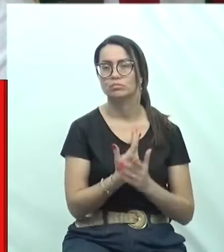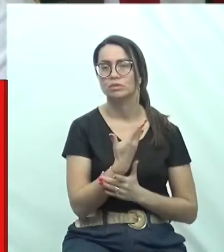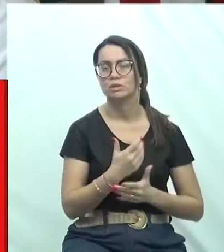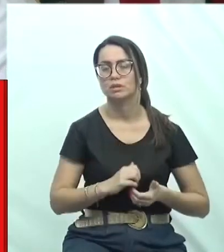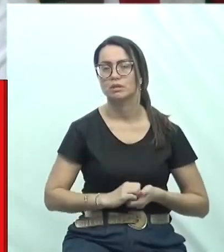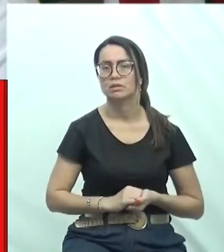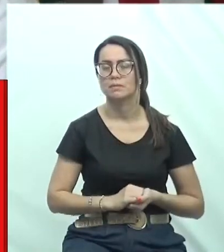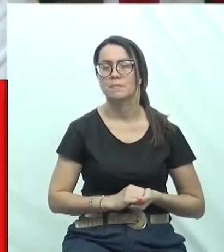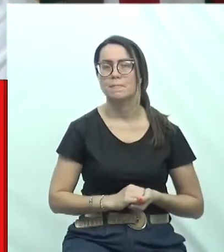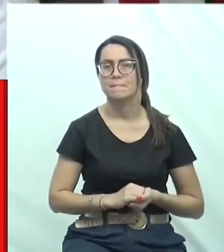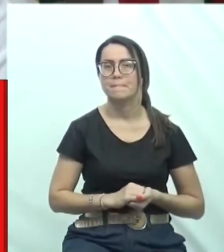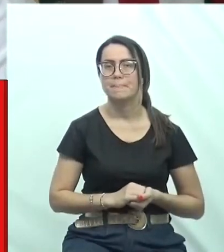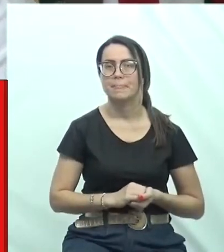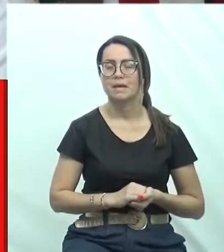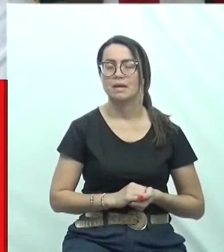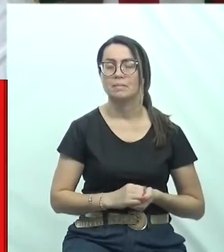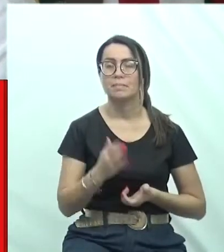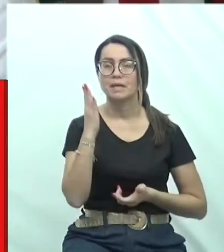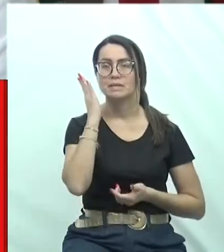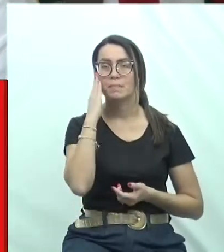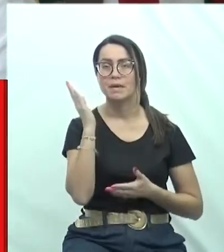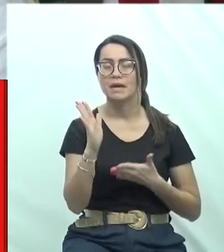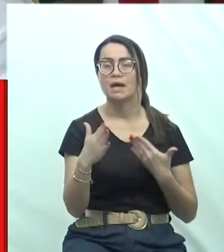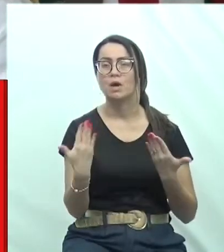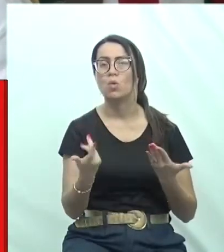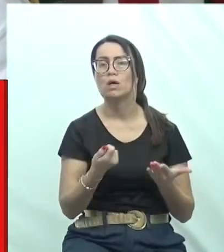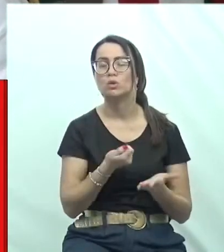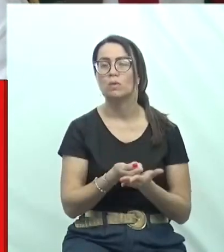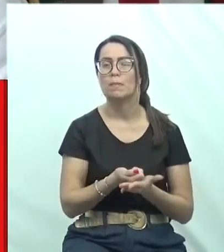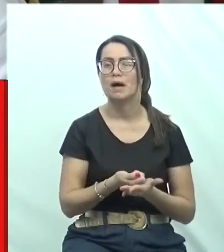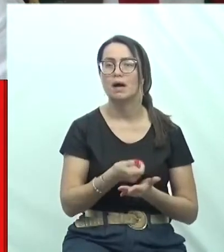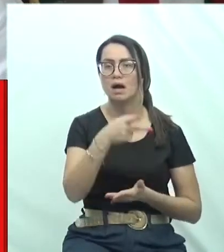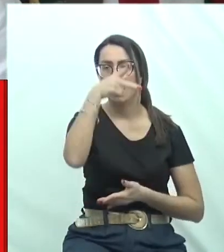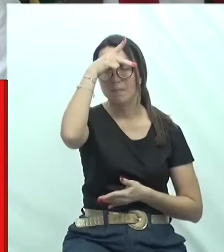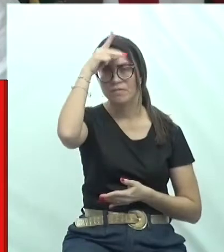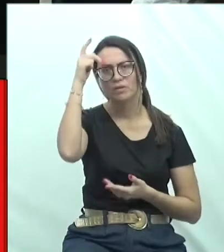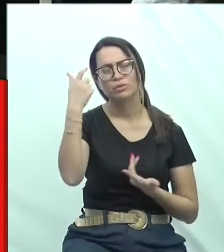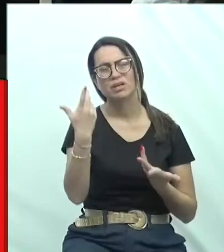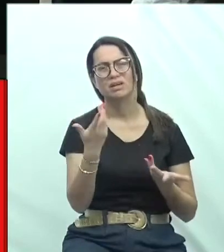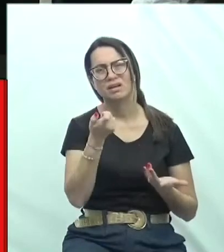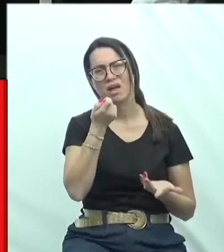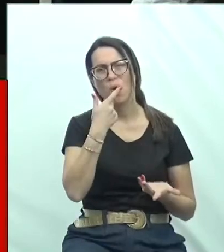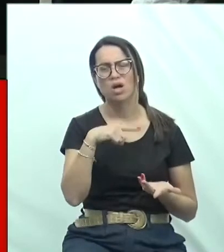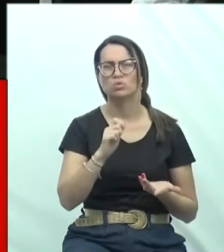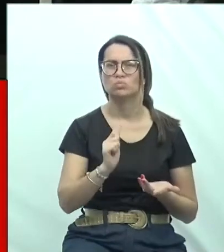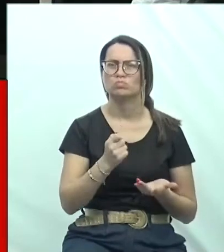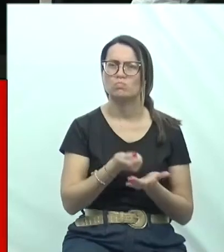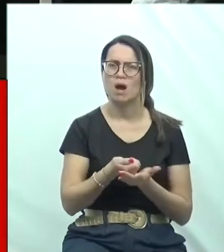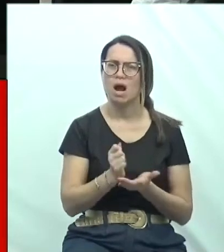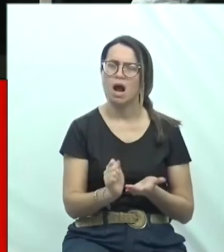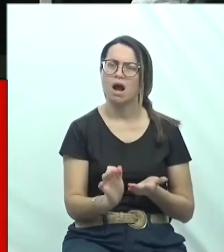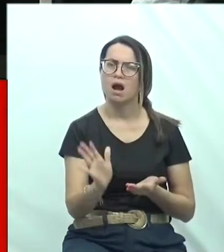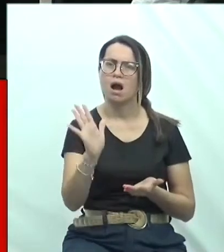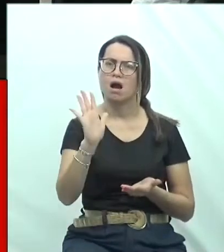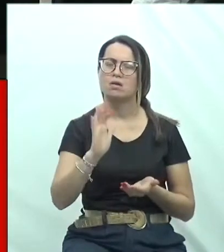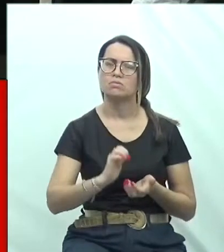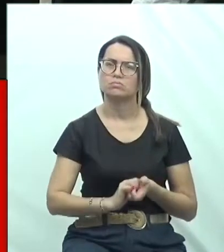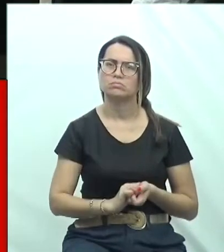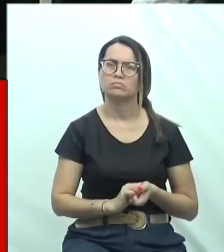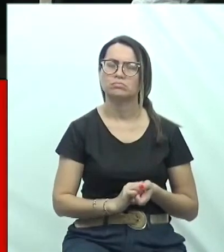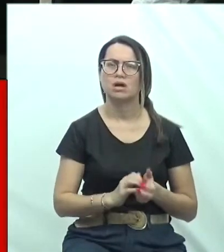gente ver os custos hoje. Porque a prefeitura ela deve ter um custo alto, né? Com os nossos setores devido ao